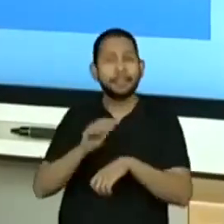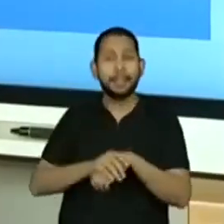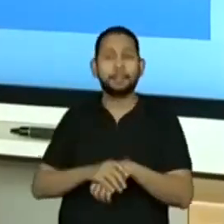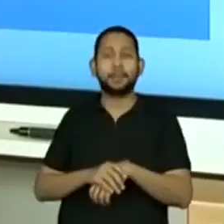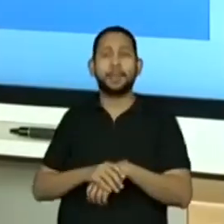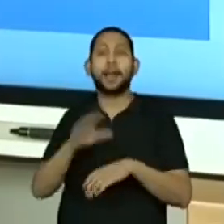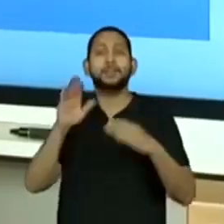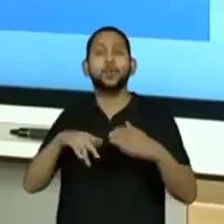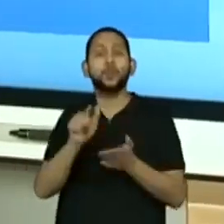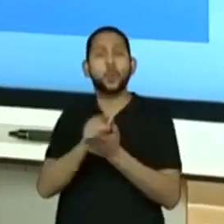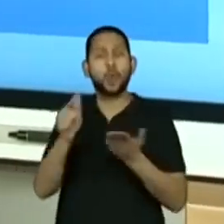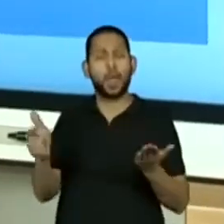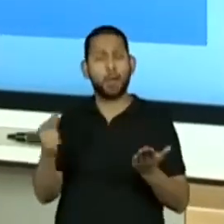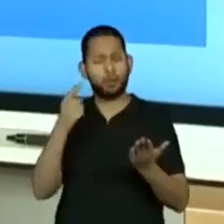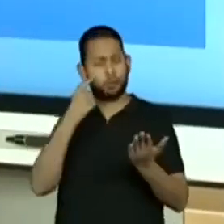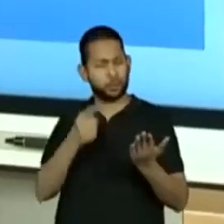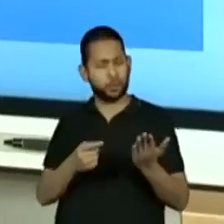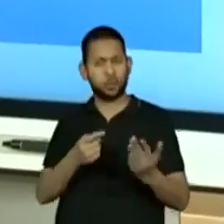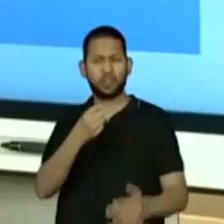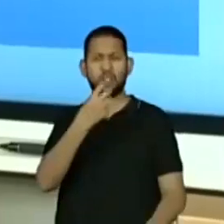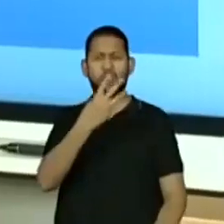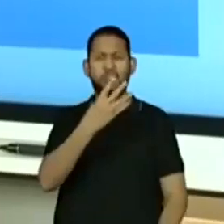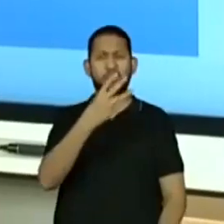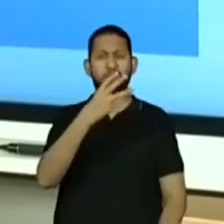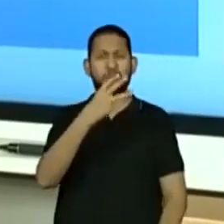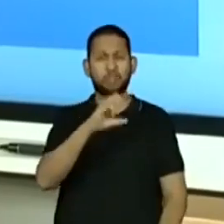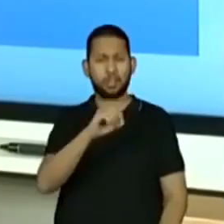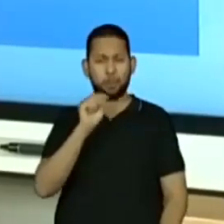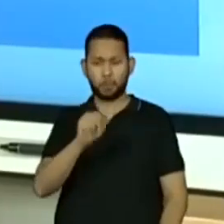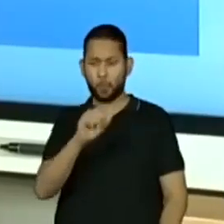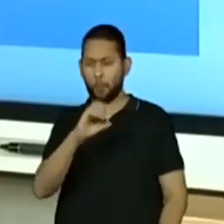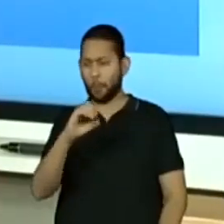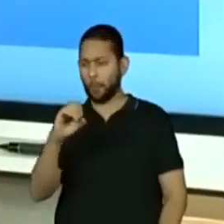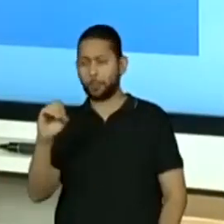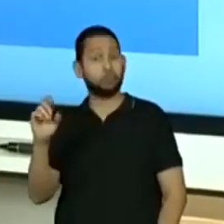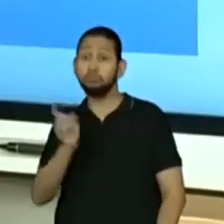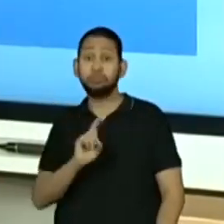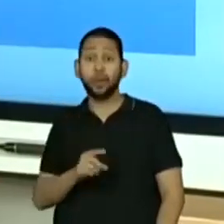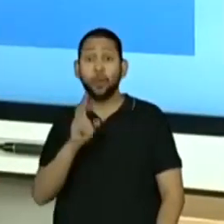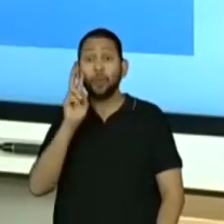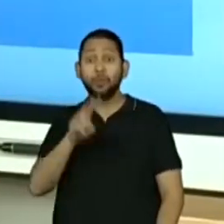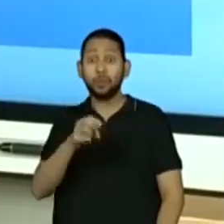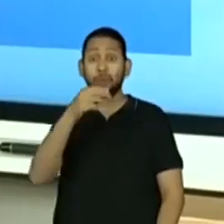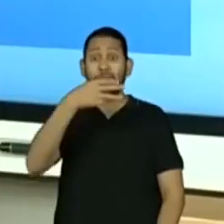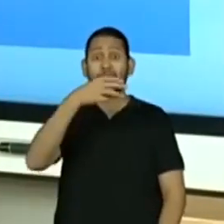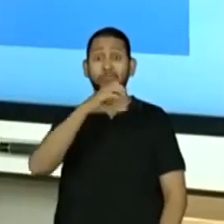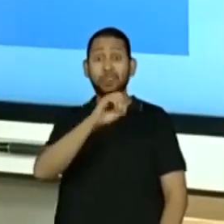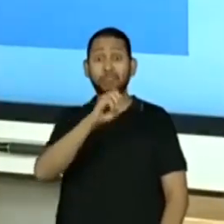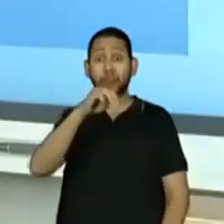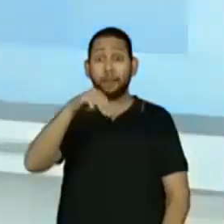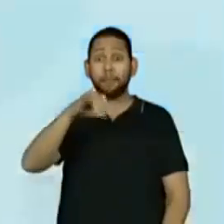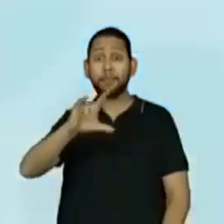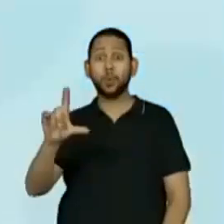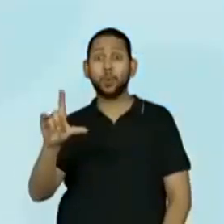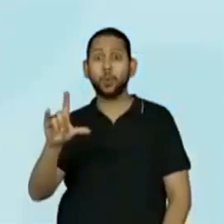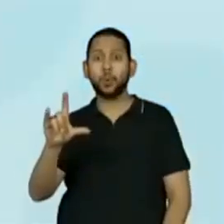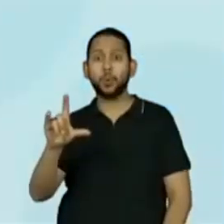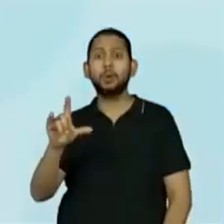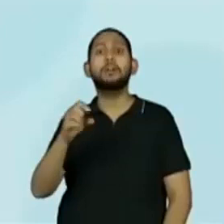jornais, aonde eu só indico o numeral 30 e eu coloco lá, olha, o